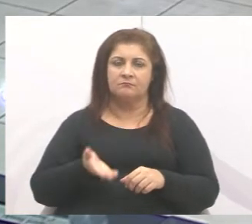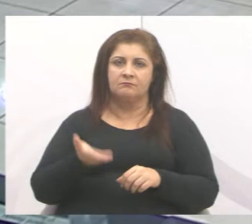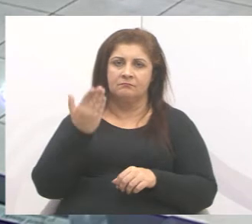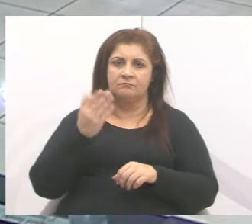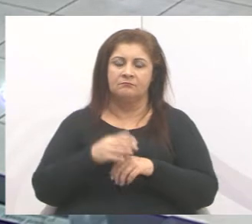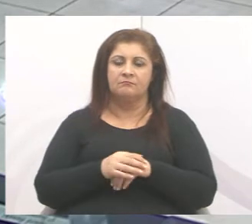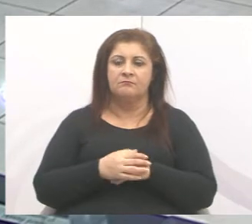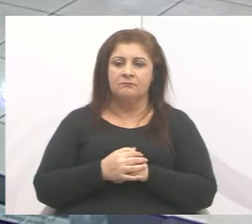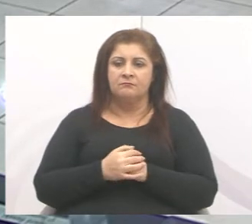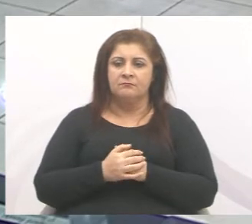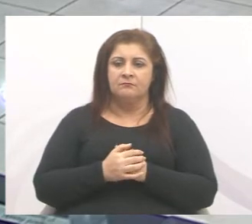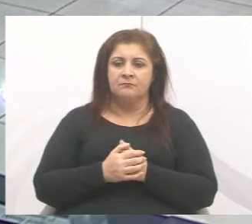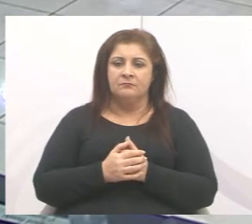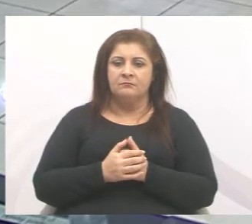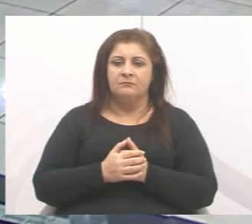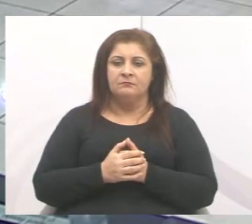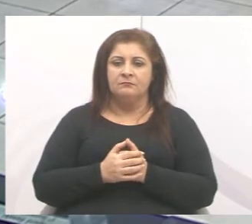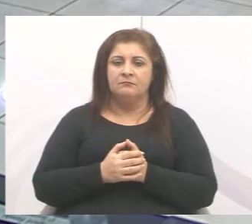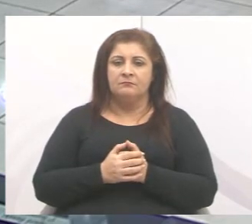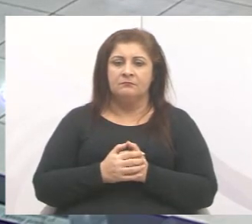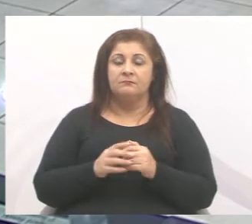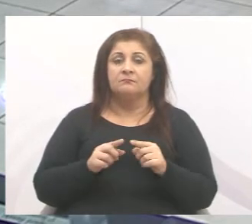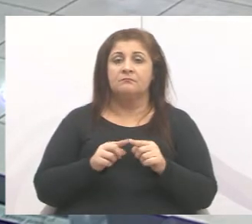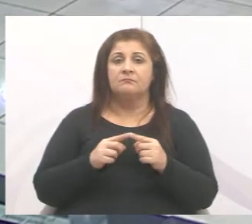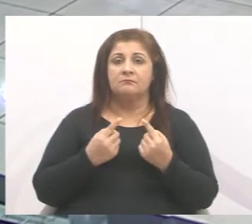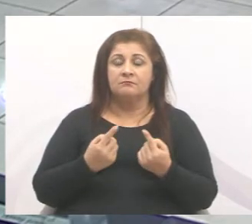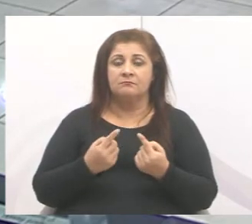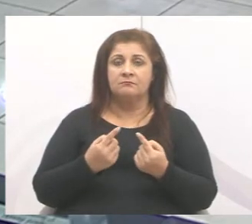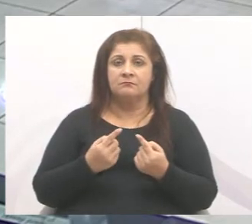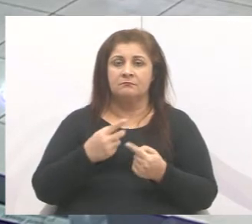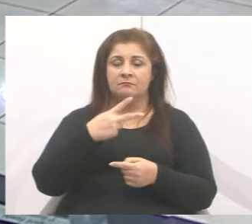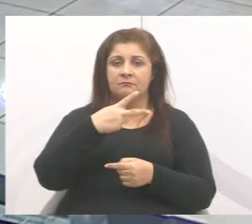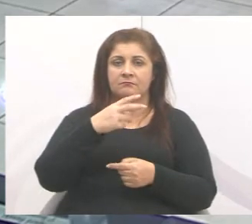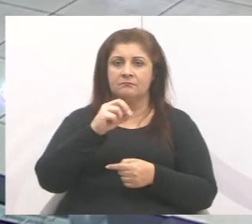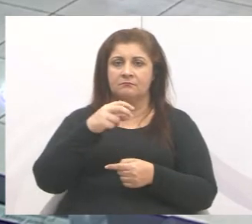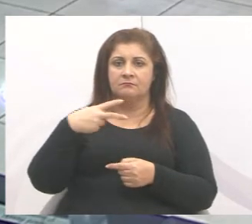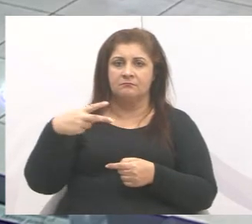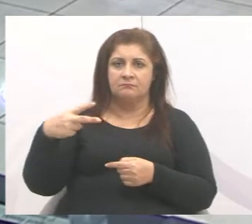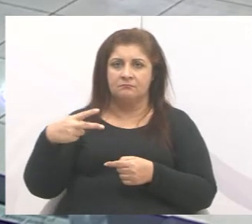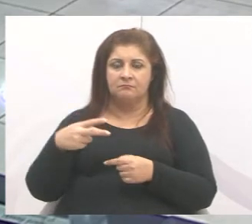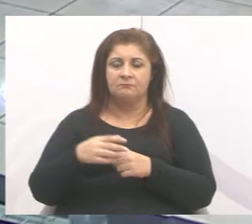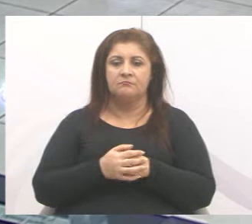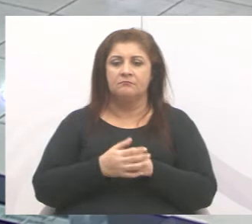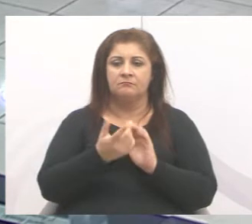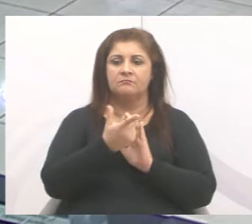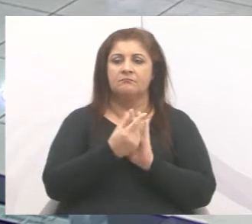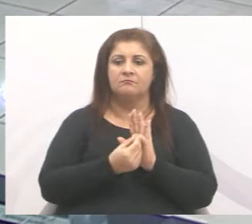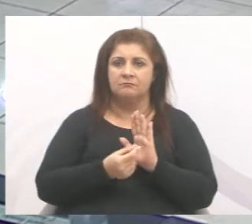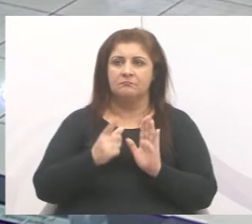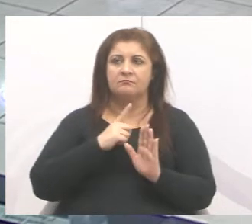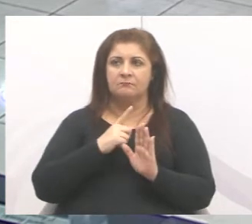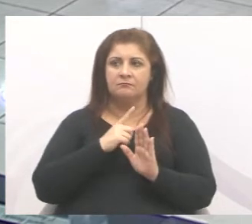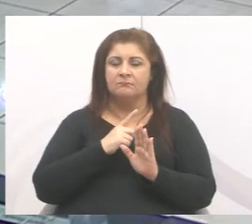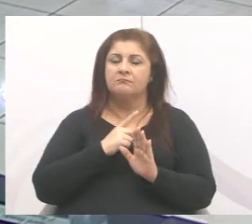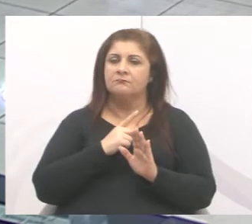né, qualquer aumento de benefício aos servidores, mas para 2022 o nosso orçamento, inclusive, já